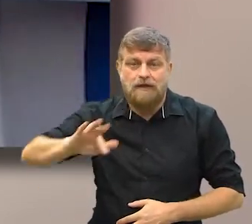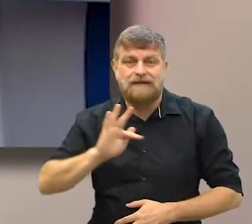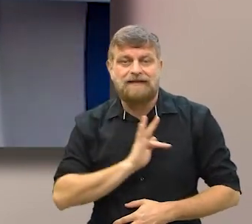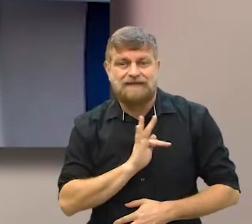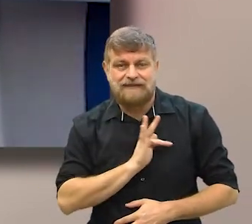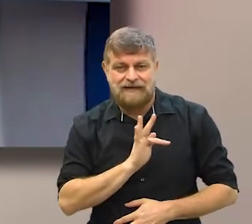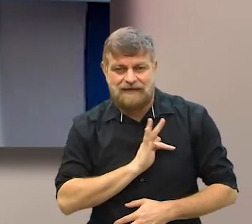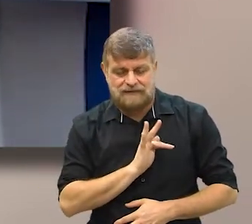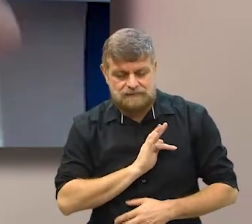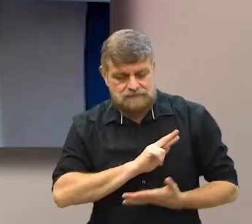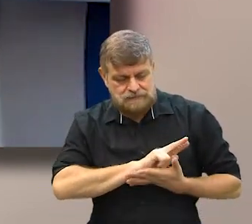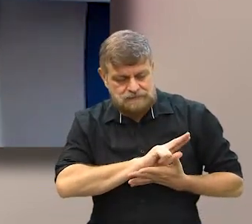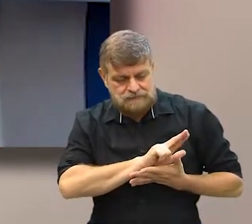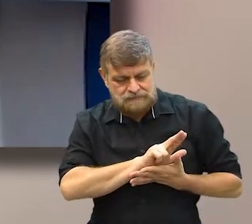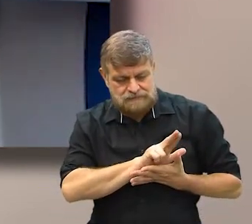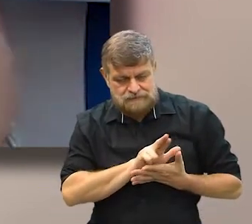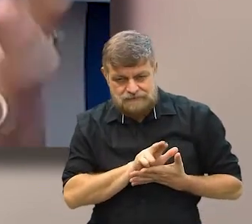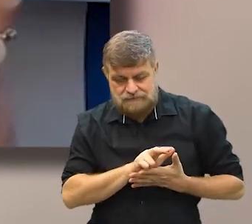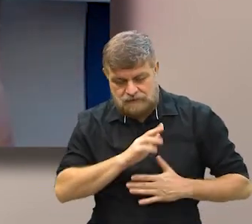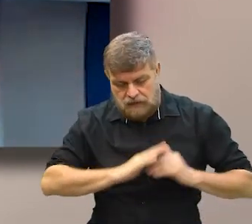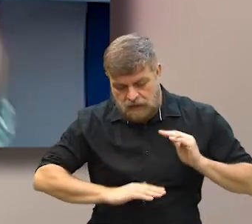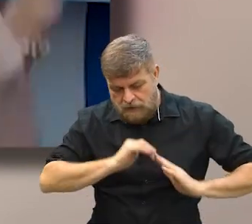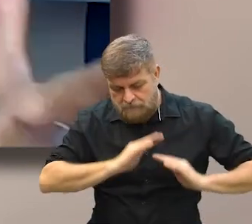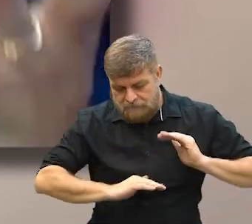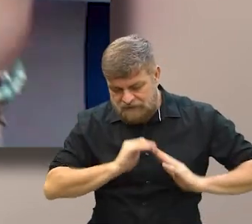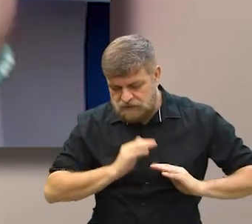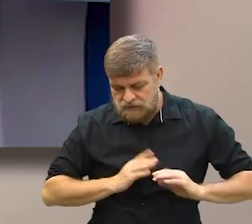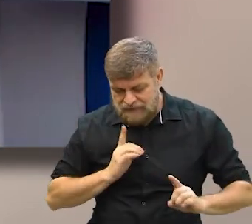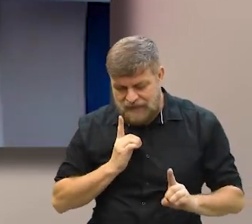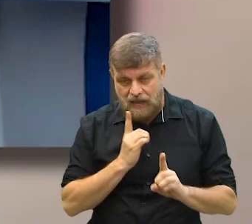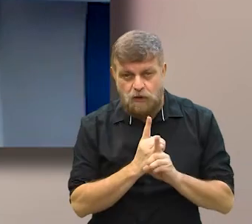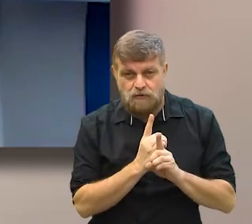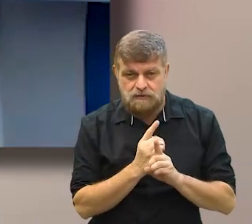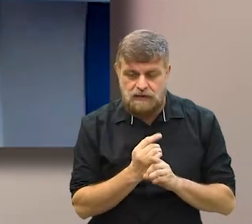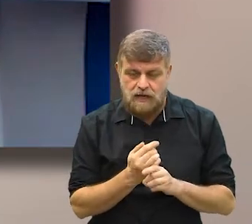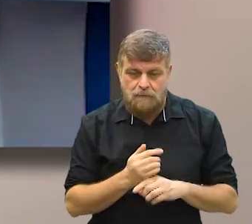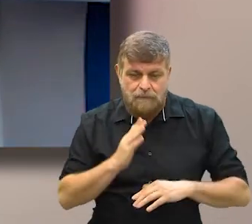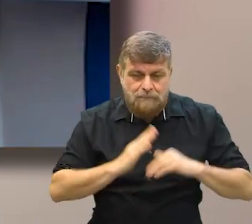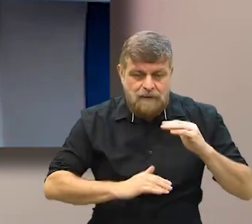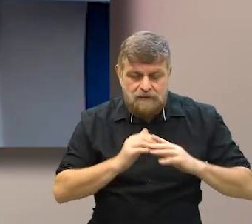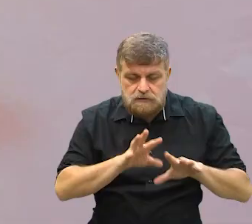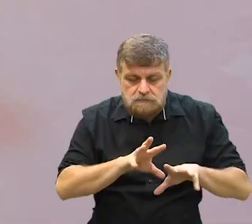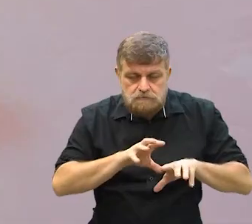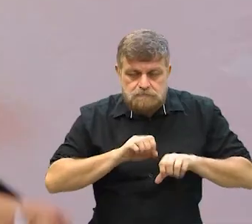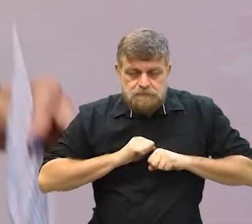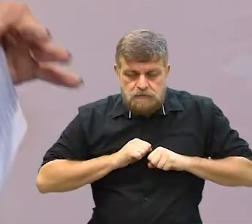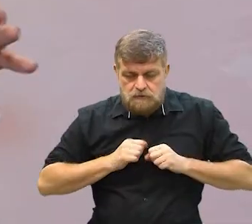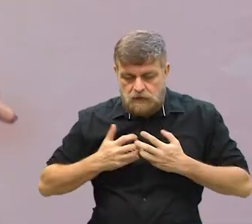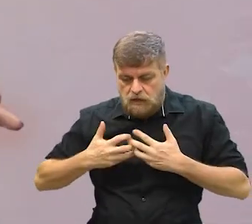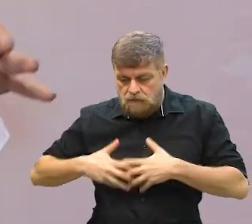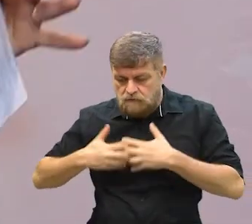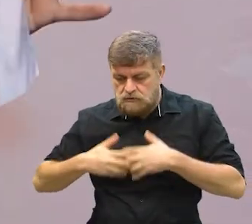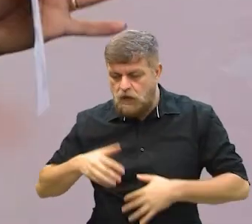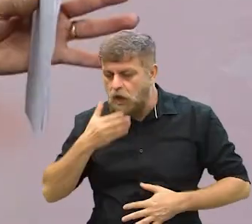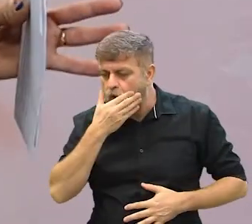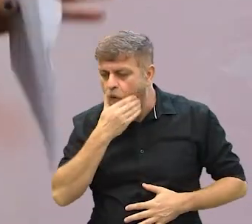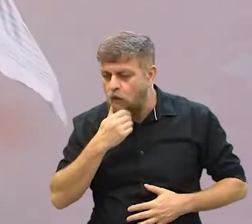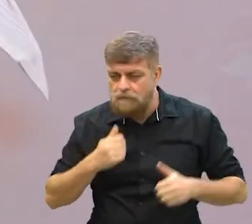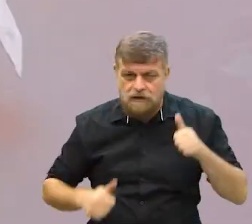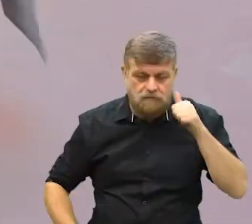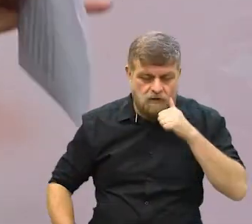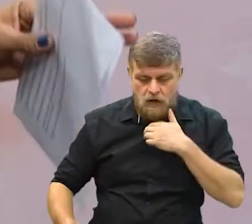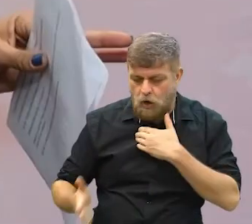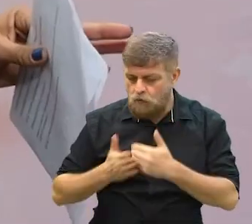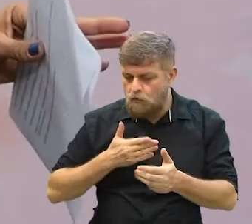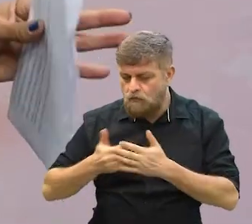outra. Vai tentando até encontrar uma que faça sentido para você. E o legal é que homem, mulher,